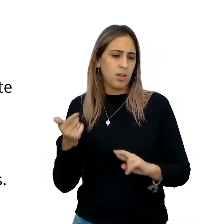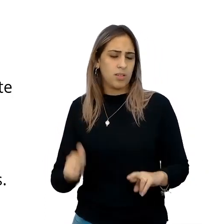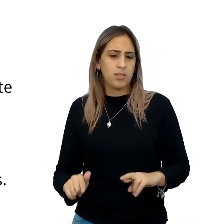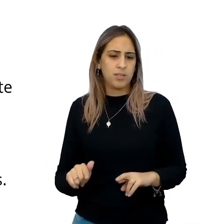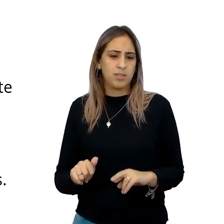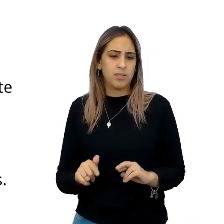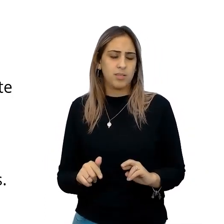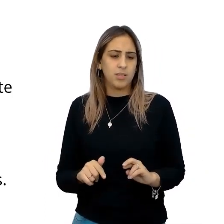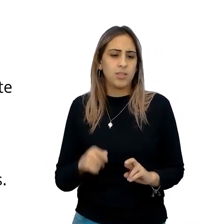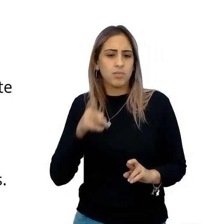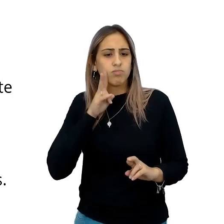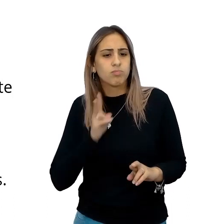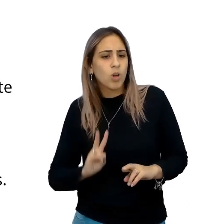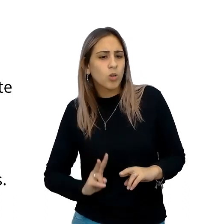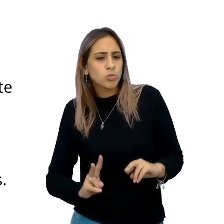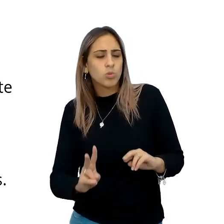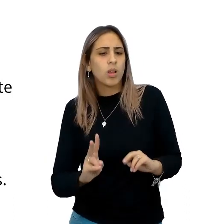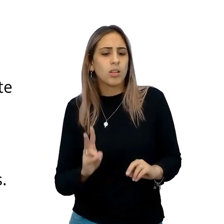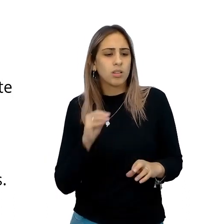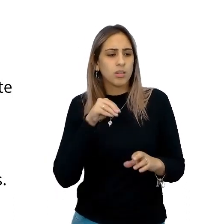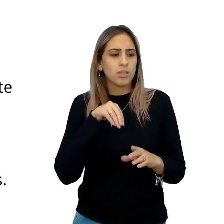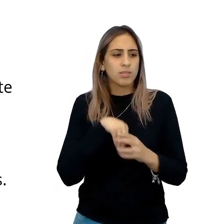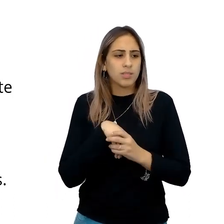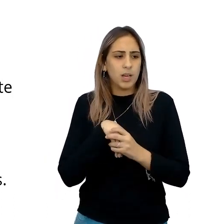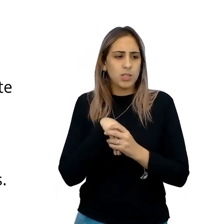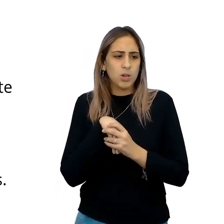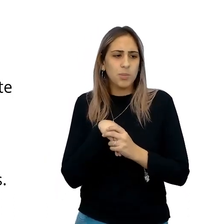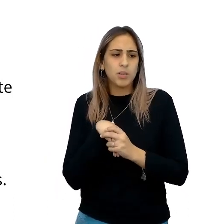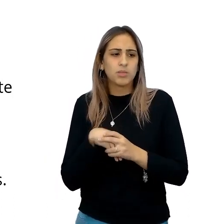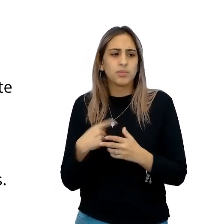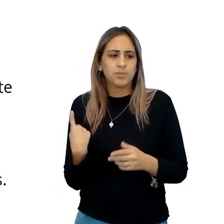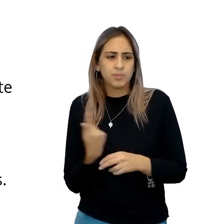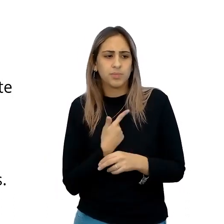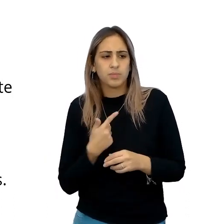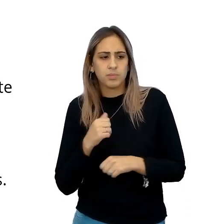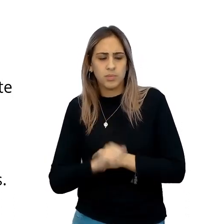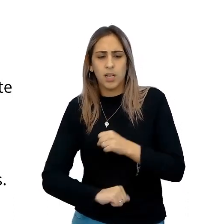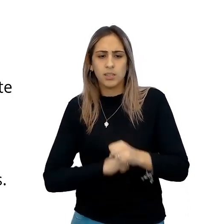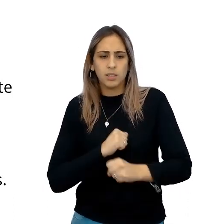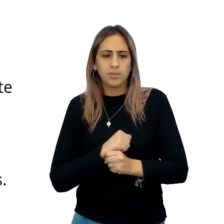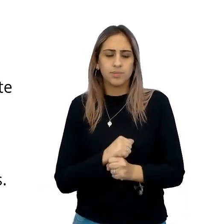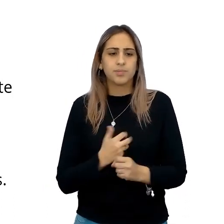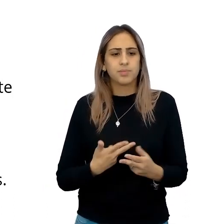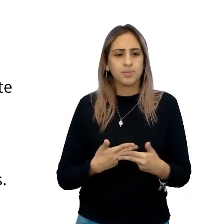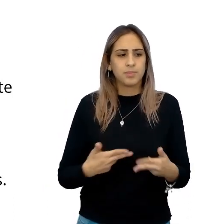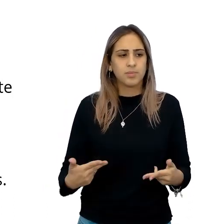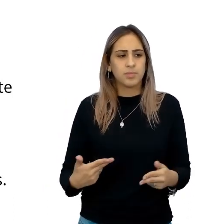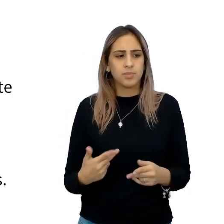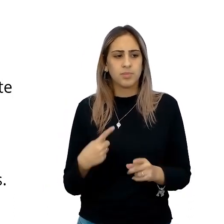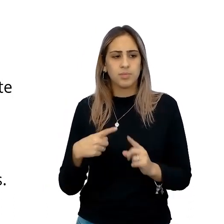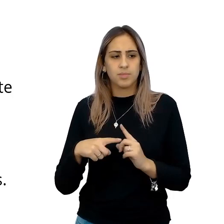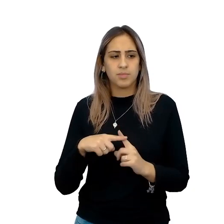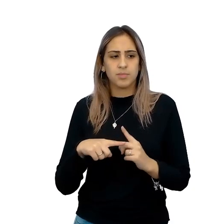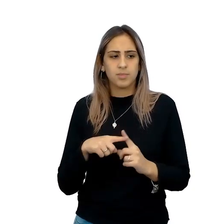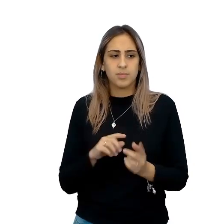de alguma forma, continuada na sugestão do ano e série seguinte, e assim por